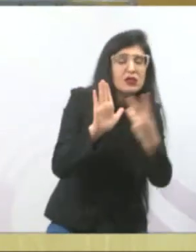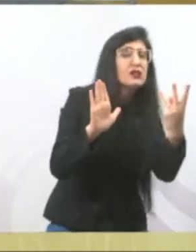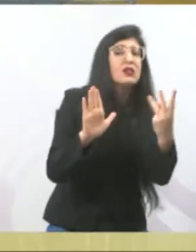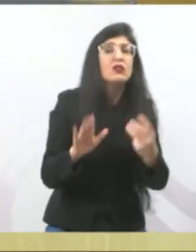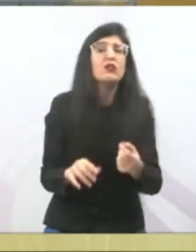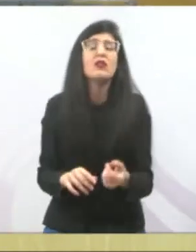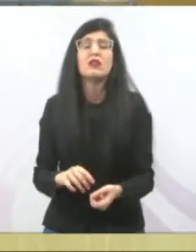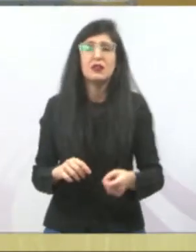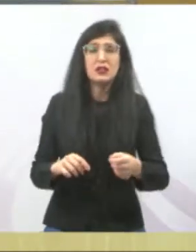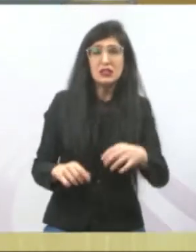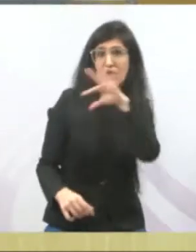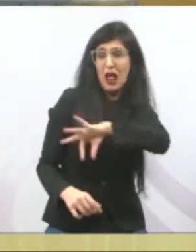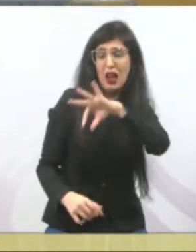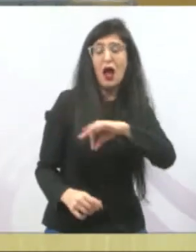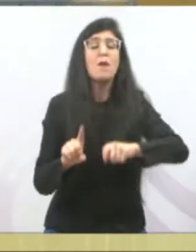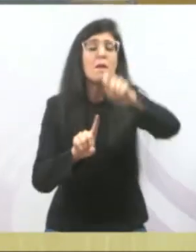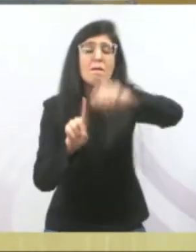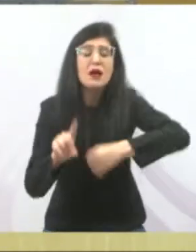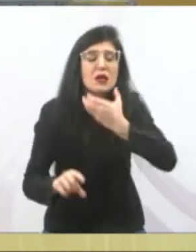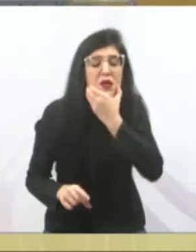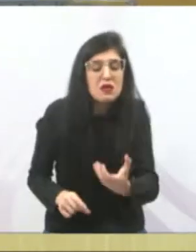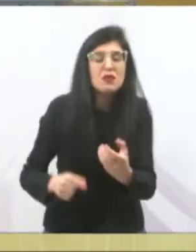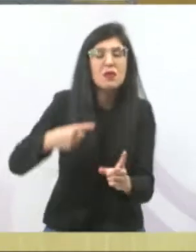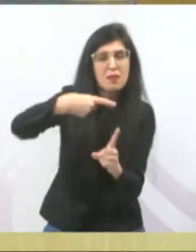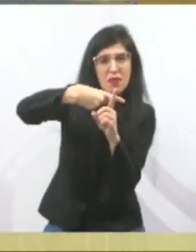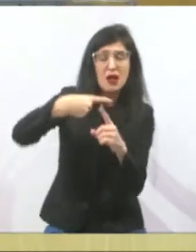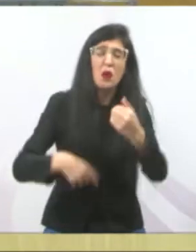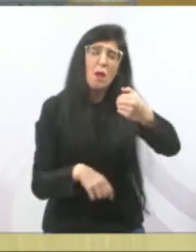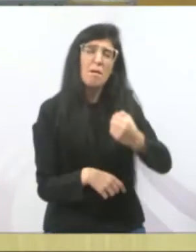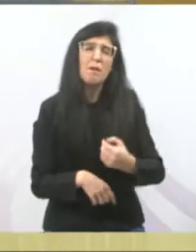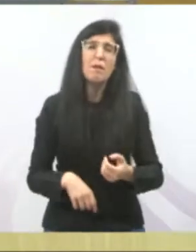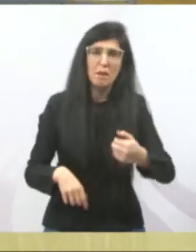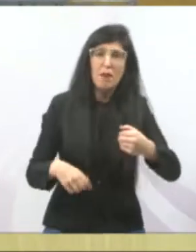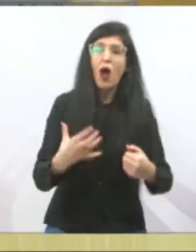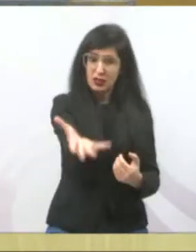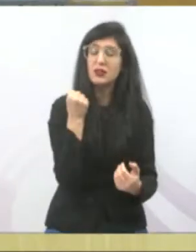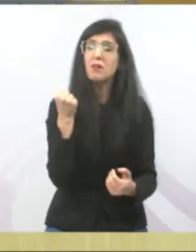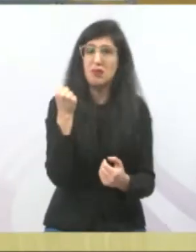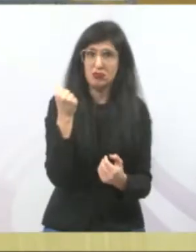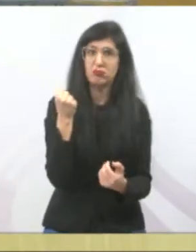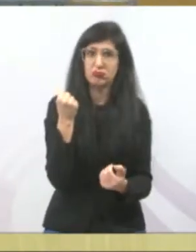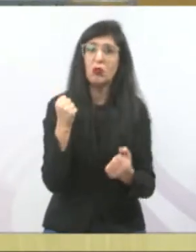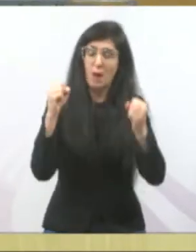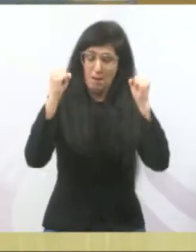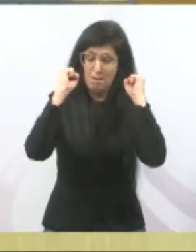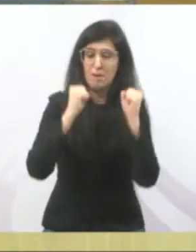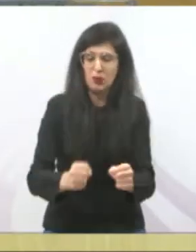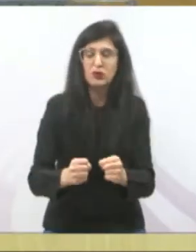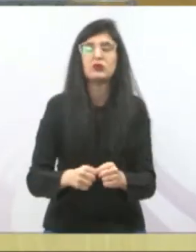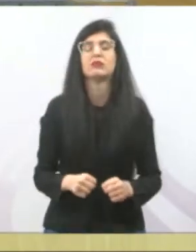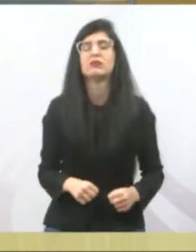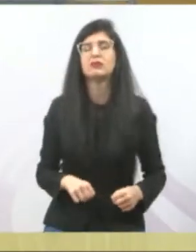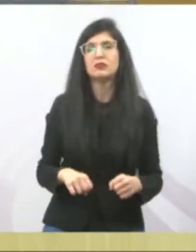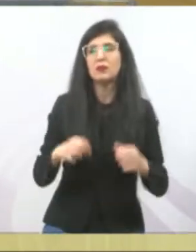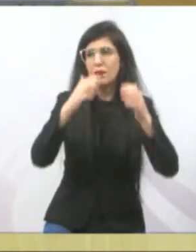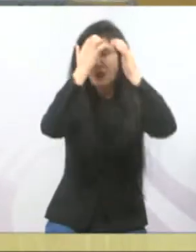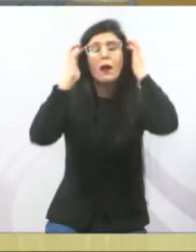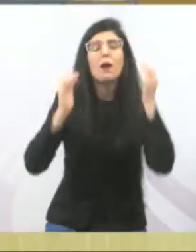sua ruína. Quem caminha em integridade anda seguro, mas quem